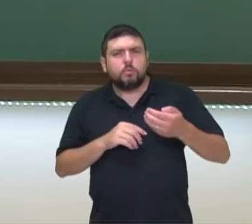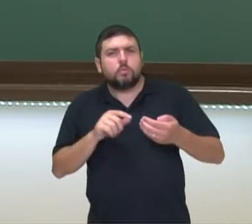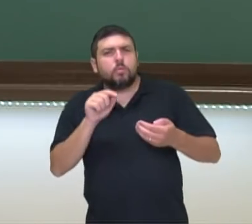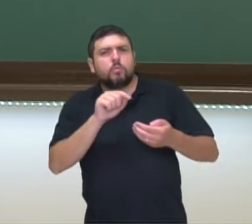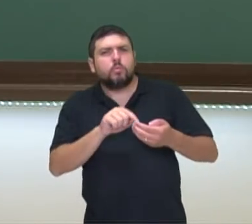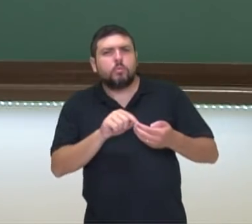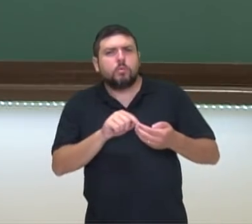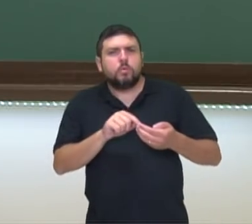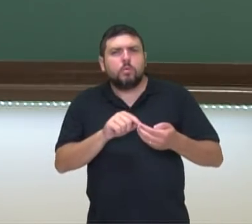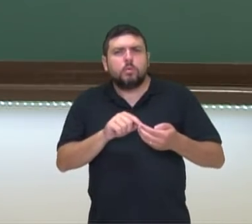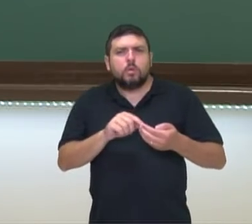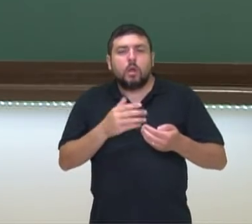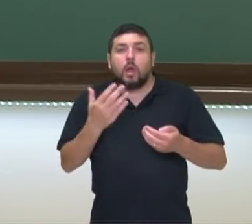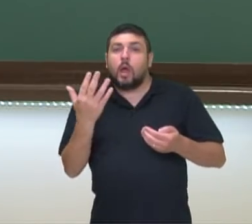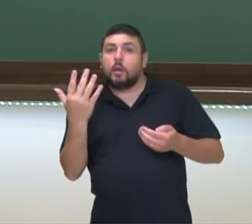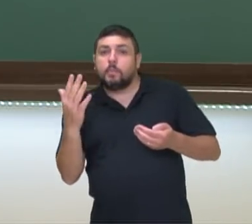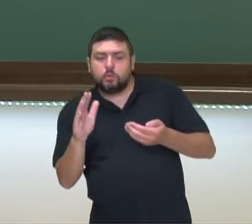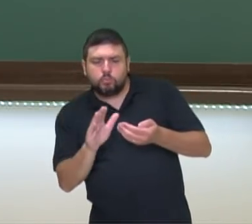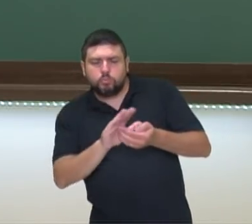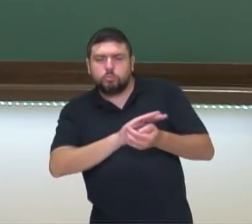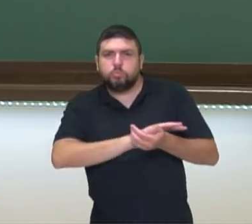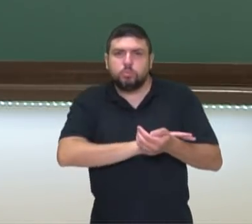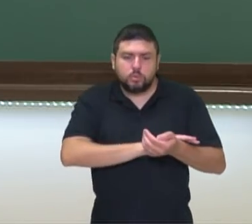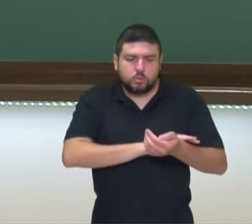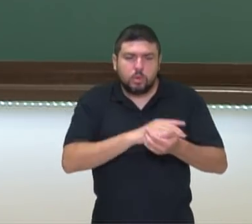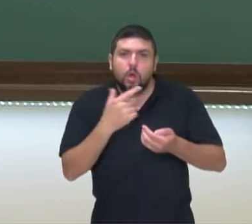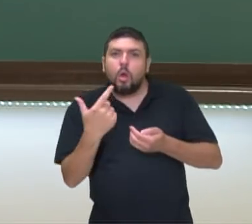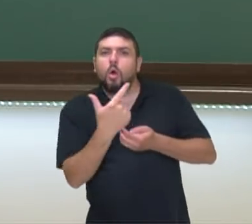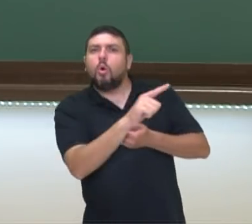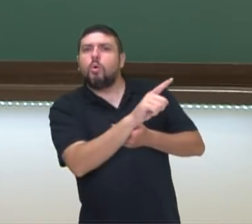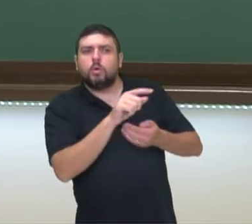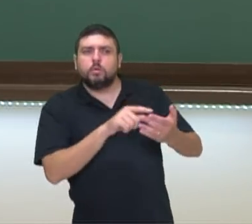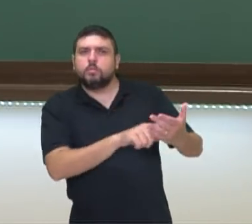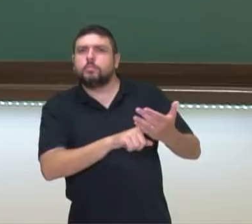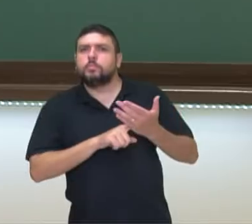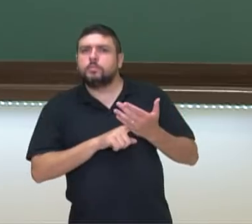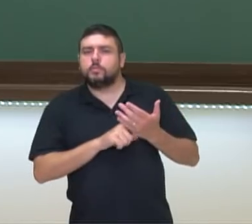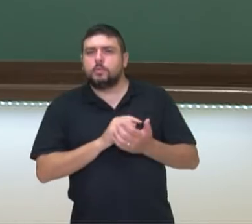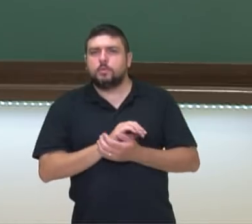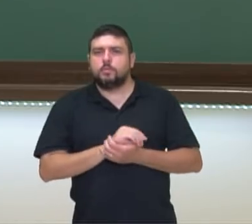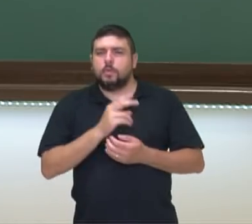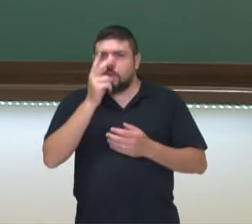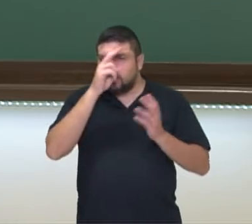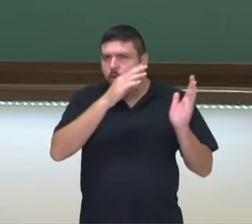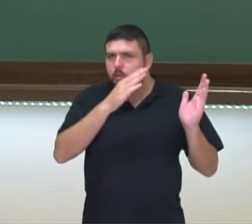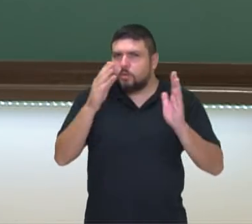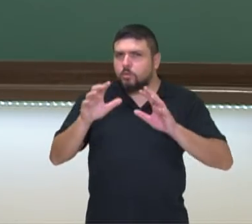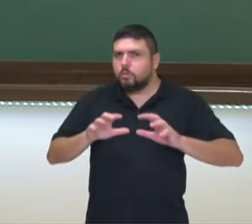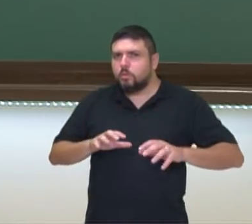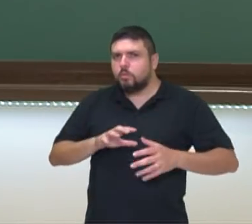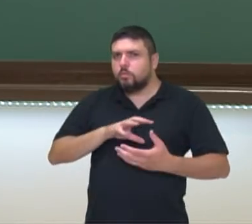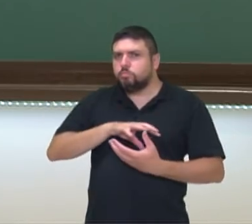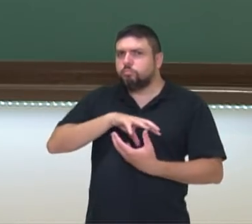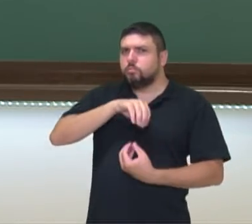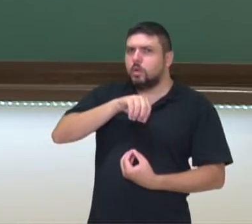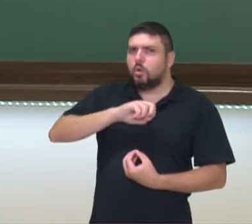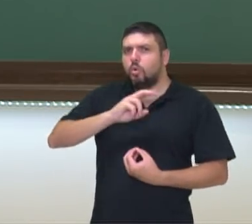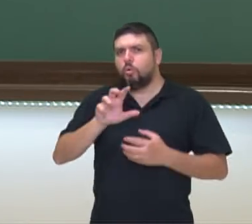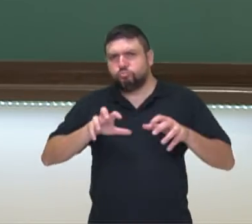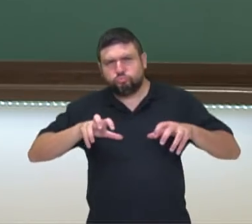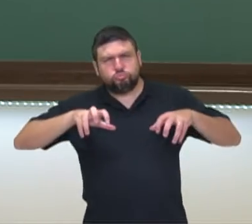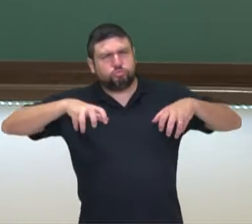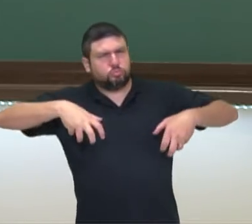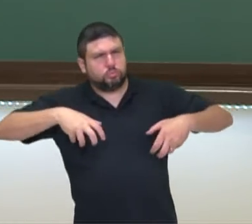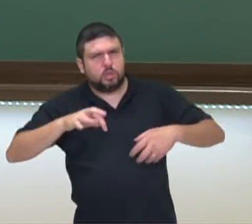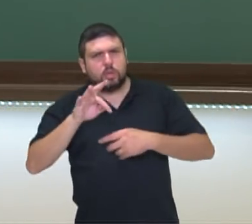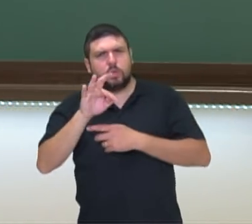passa a mão no espelho, é que o outro aparece. Então, essa história pode ser uma história de suspense, de terror, pode ser um